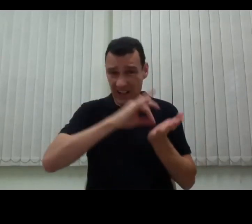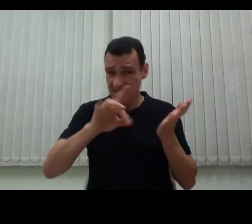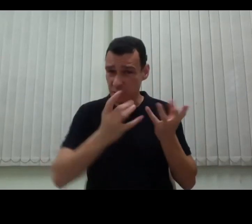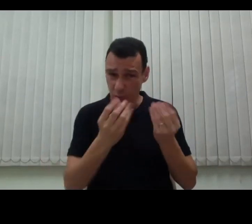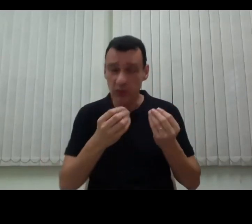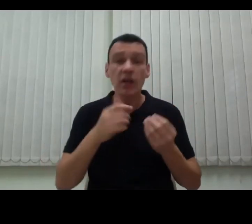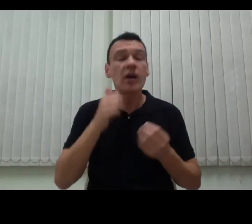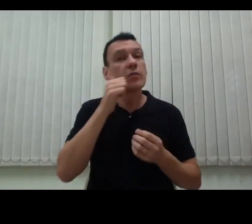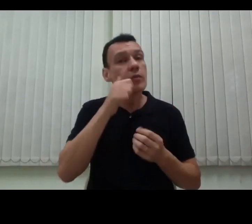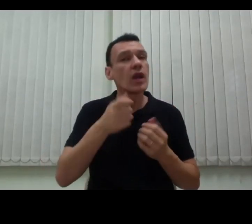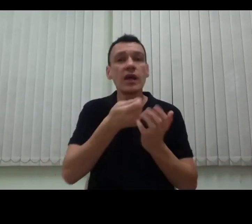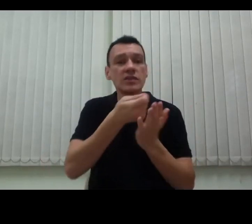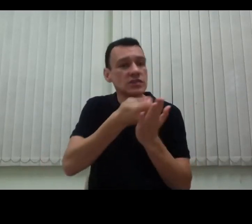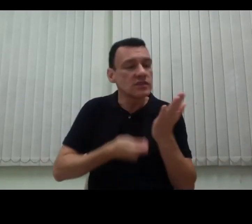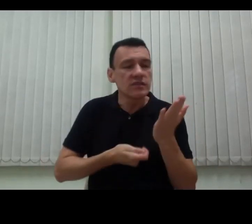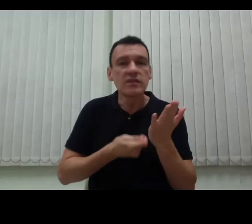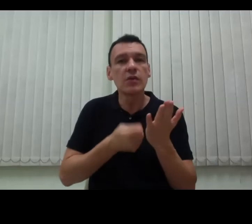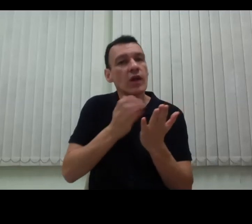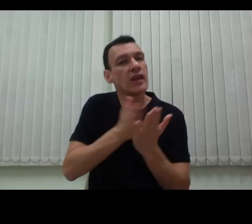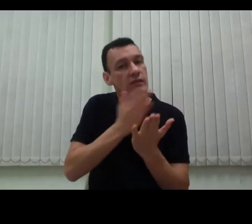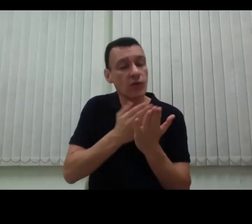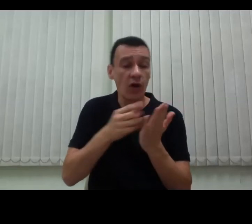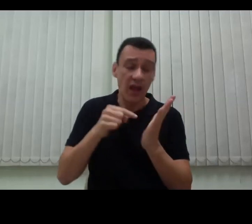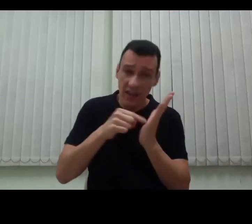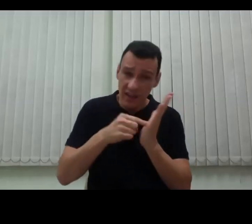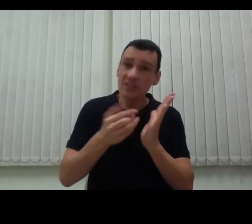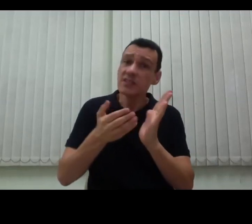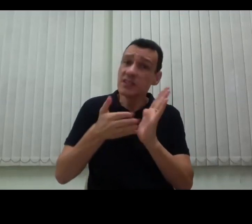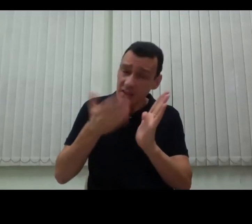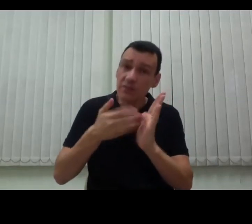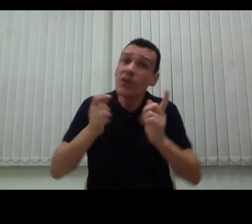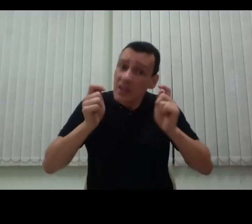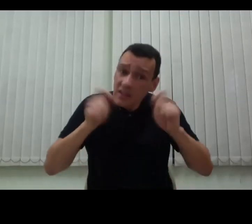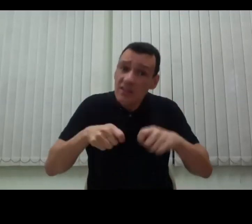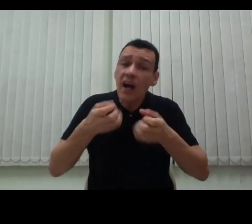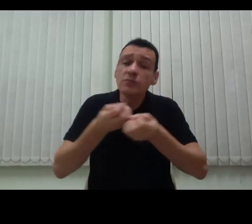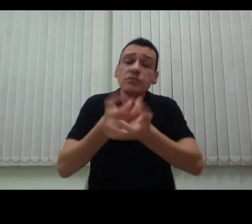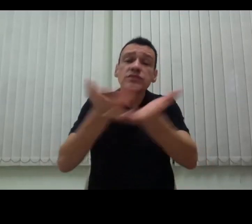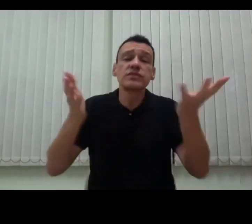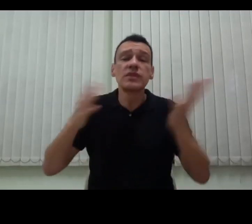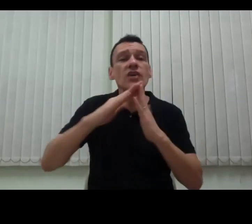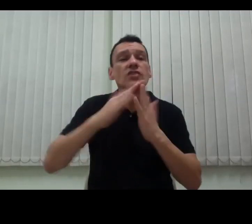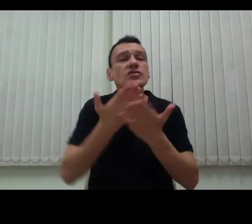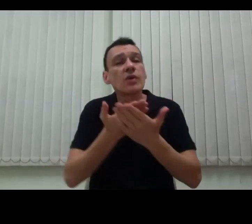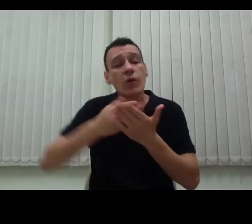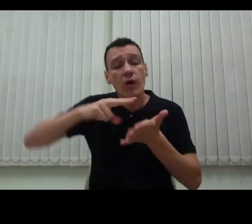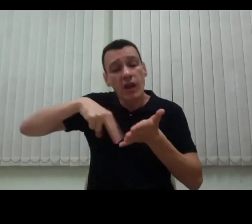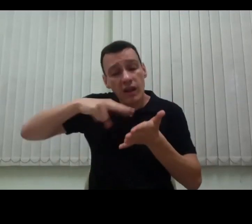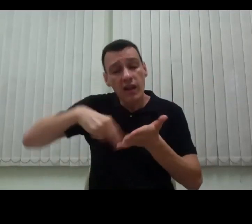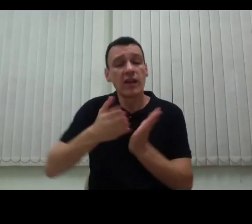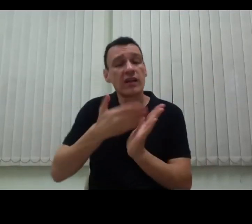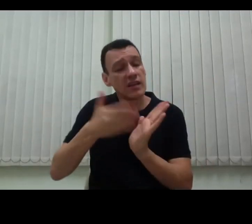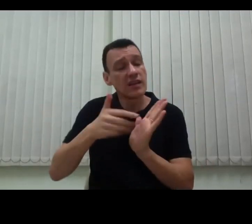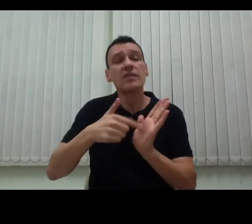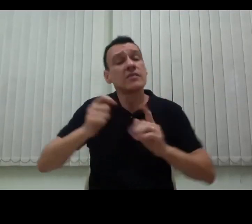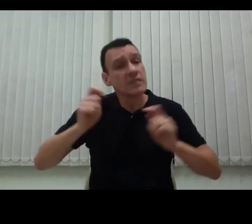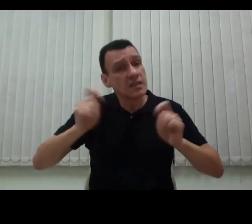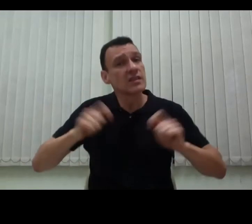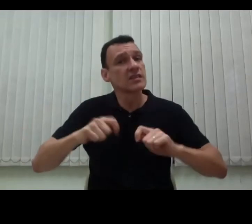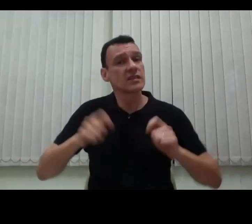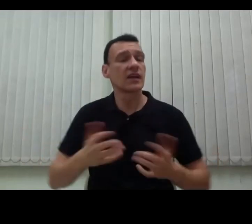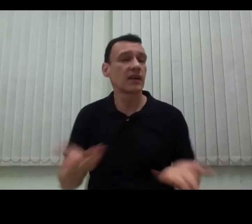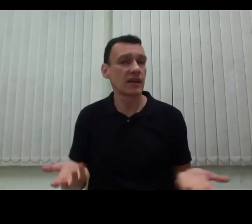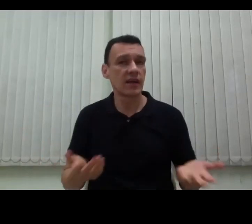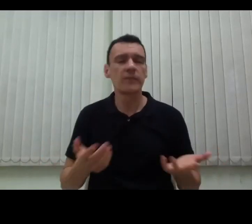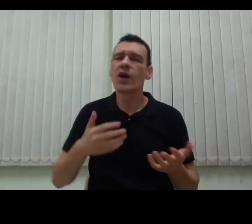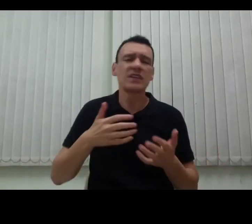esse livro pode chegar a ser lido nas escolas, desde o ensino fundamental, desde a mais tenra